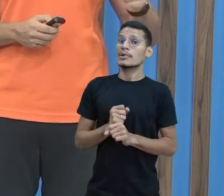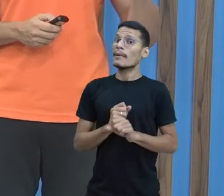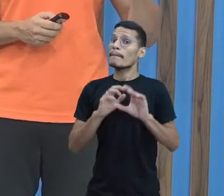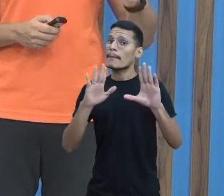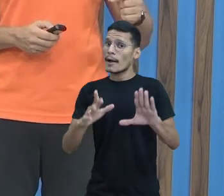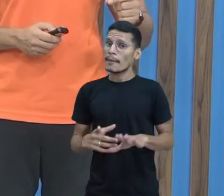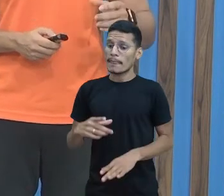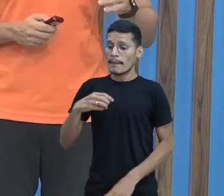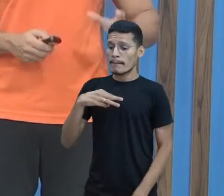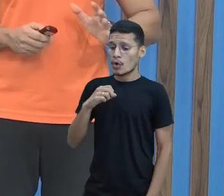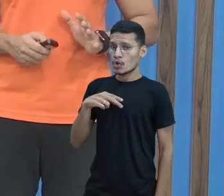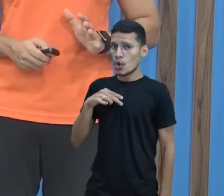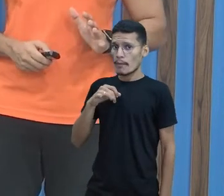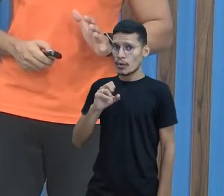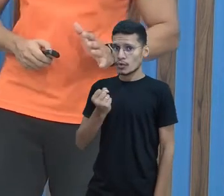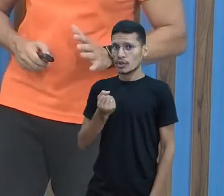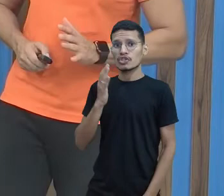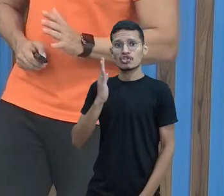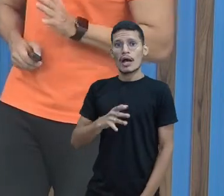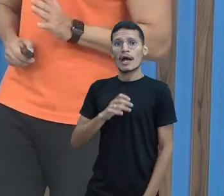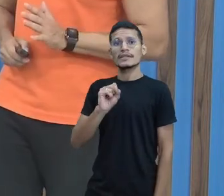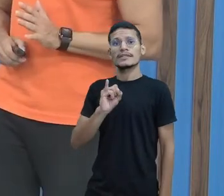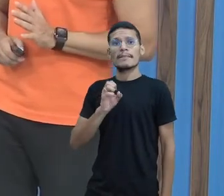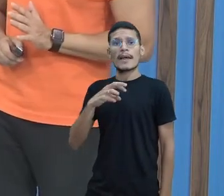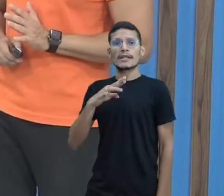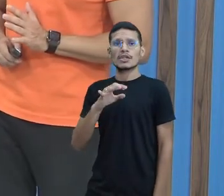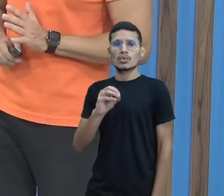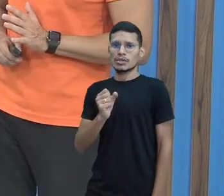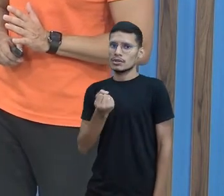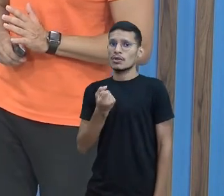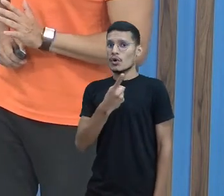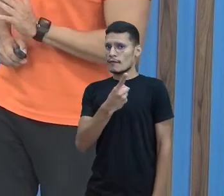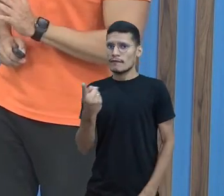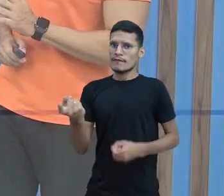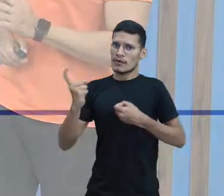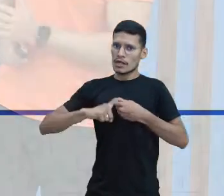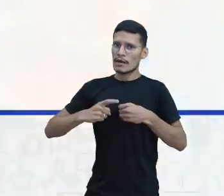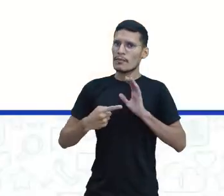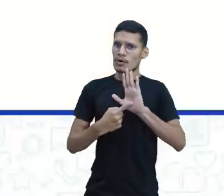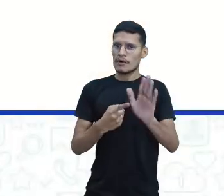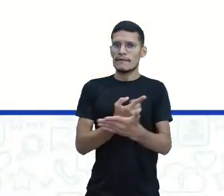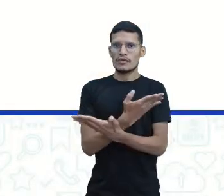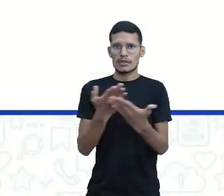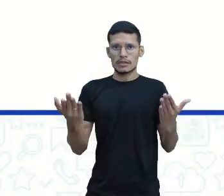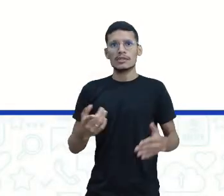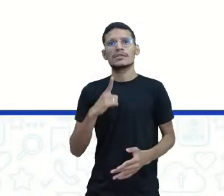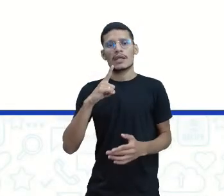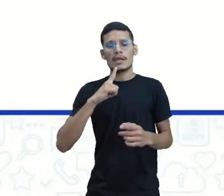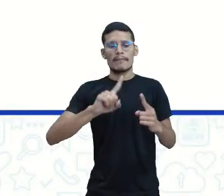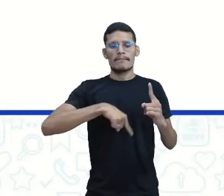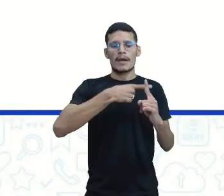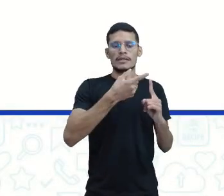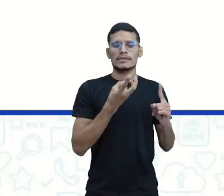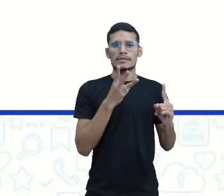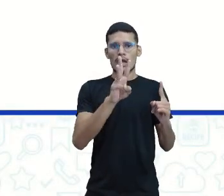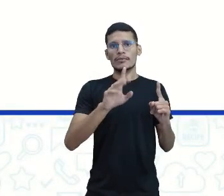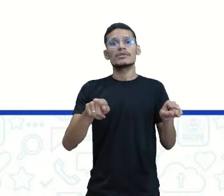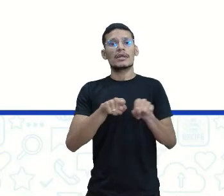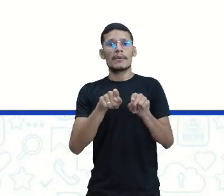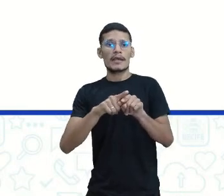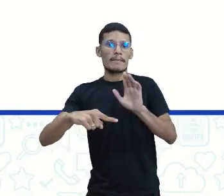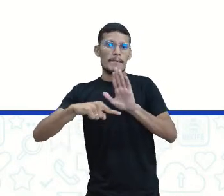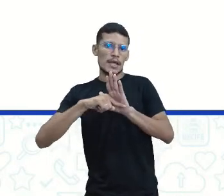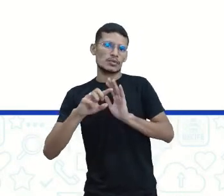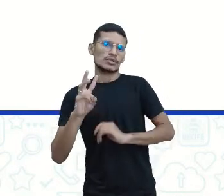já os monômios aí já estão simétricos, tá? Vou voltar aqui para você notar, ó. A gente já tem ali, ó, o mais w e temos ali o